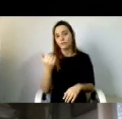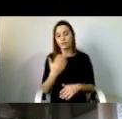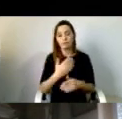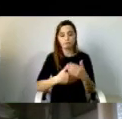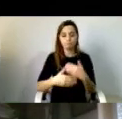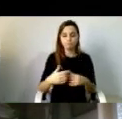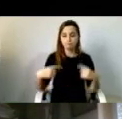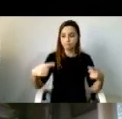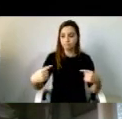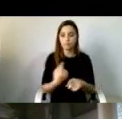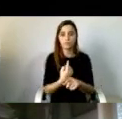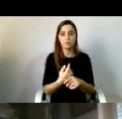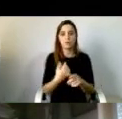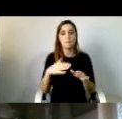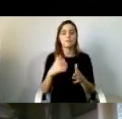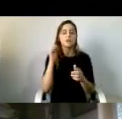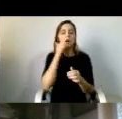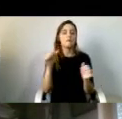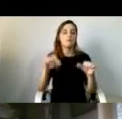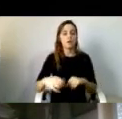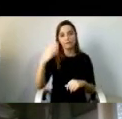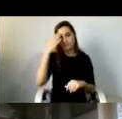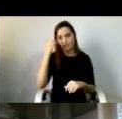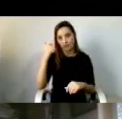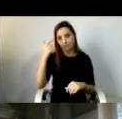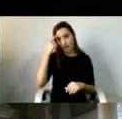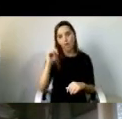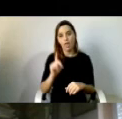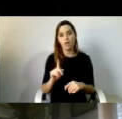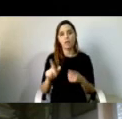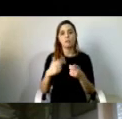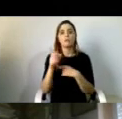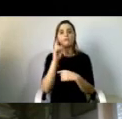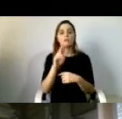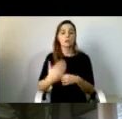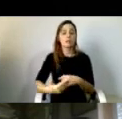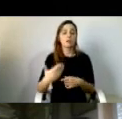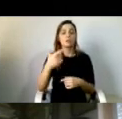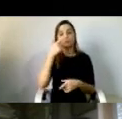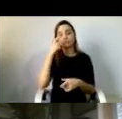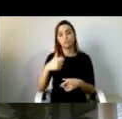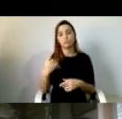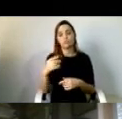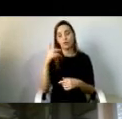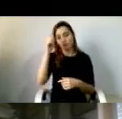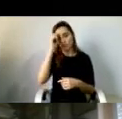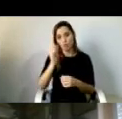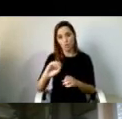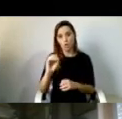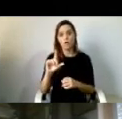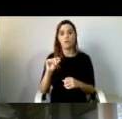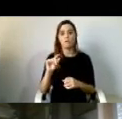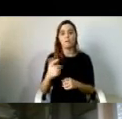cognitivo, experiencia sistemáticas violações de direitos humanos e é particularmente vulnerável à discriminação e à